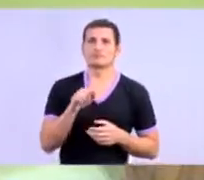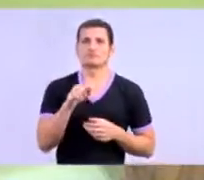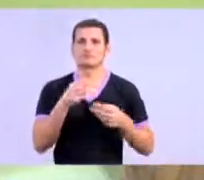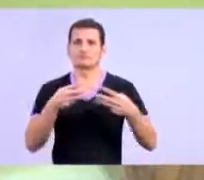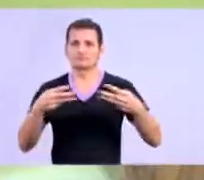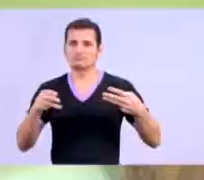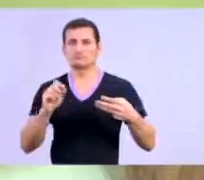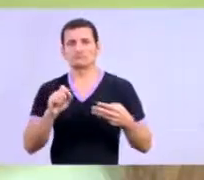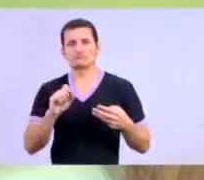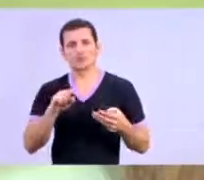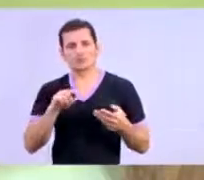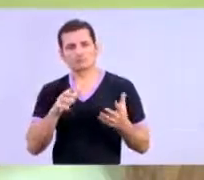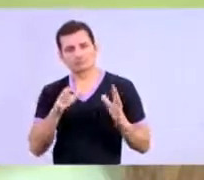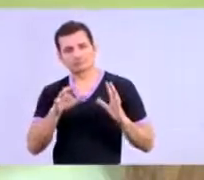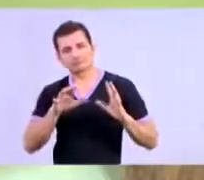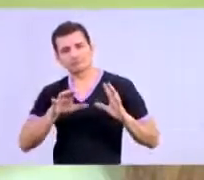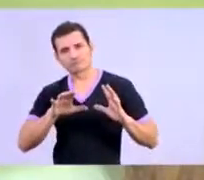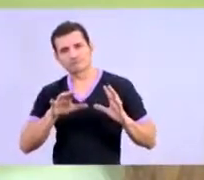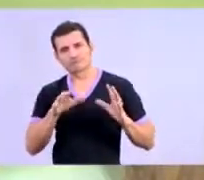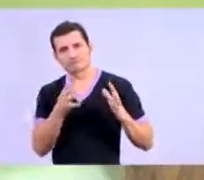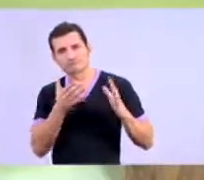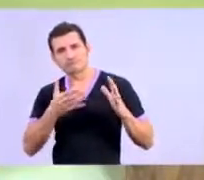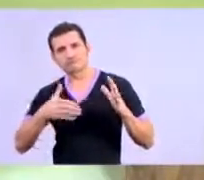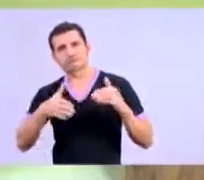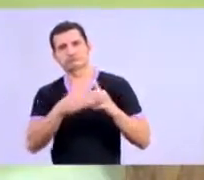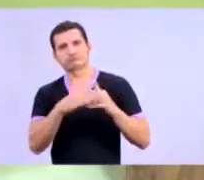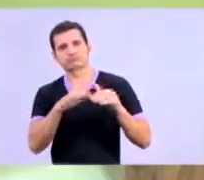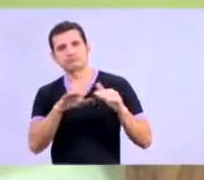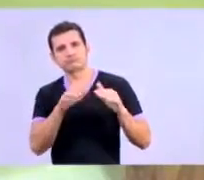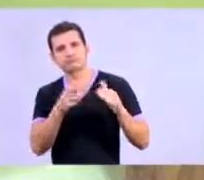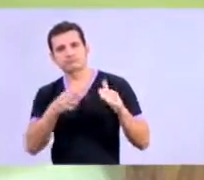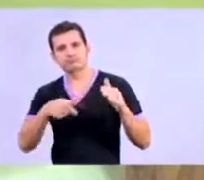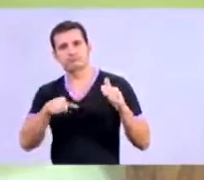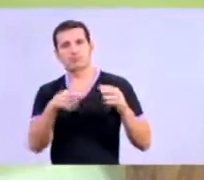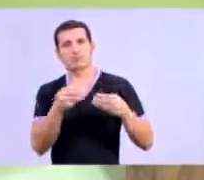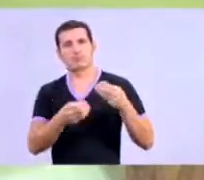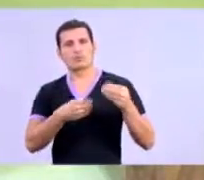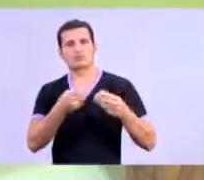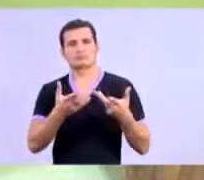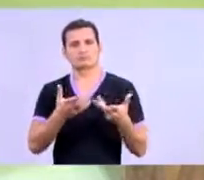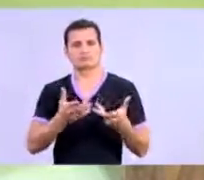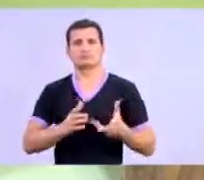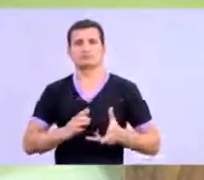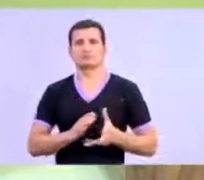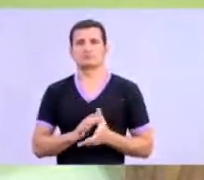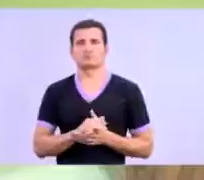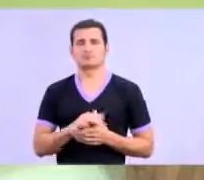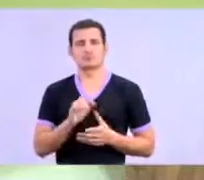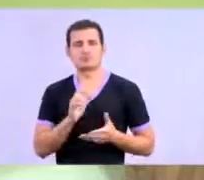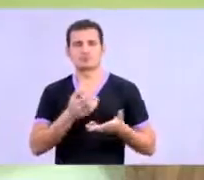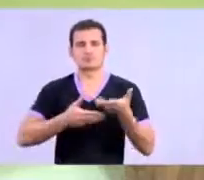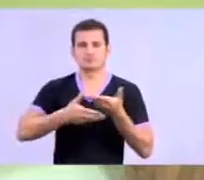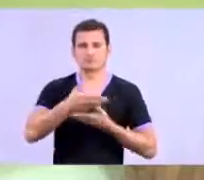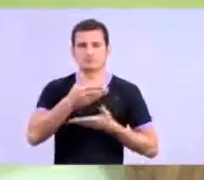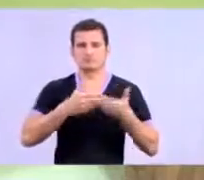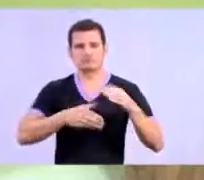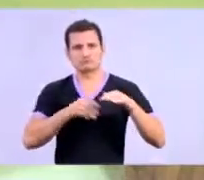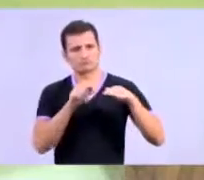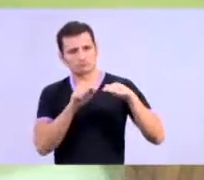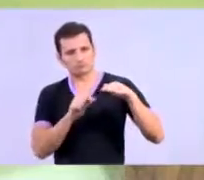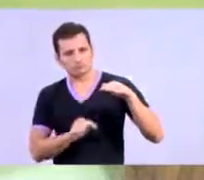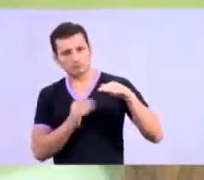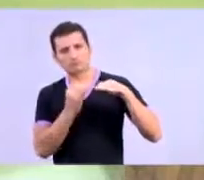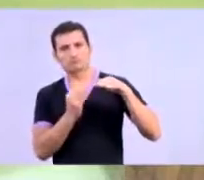funcionamento num todo. A ligação dessas camadas, como elas funcionam, de modo como elas interagem entre si. Então